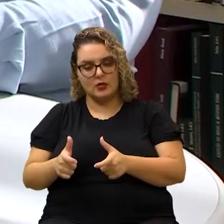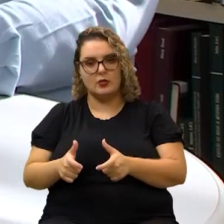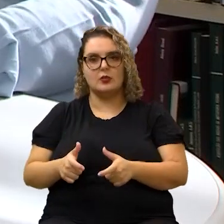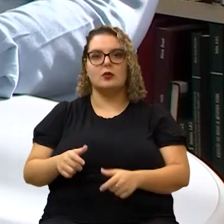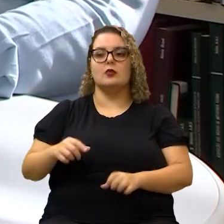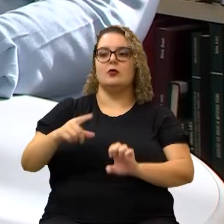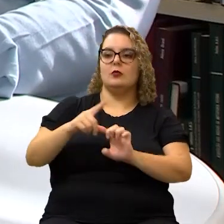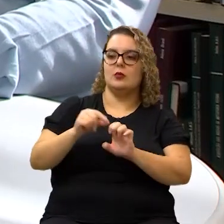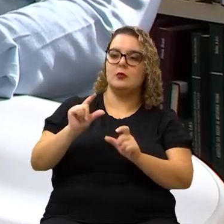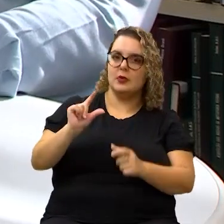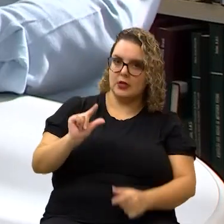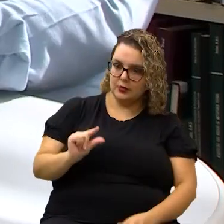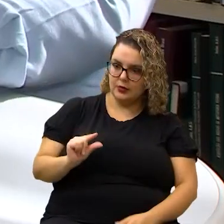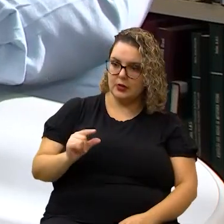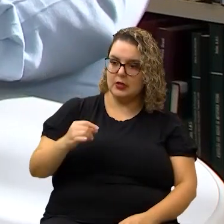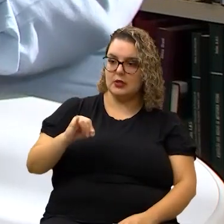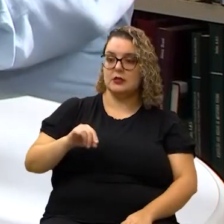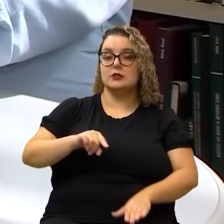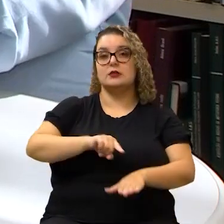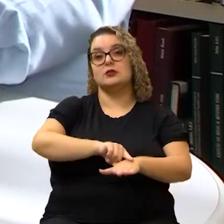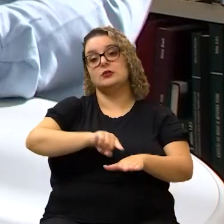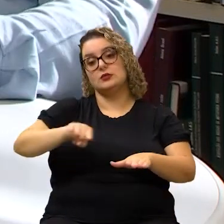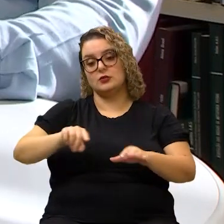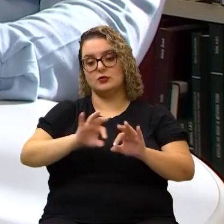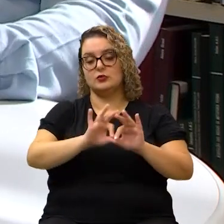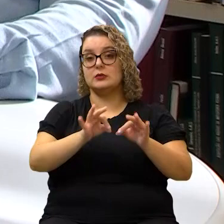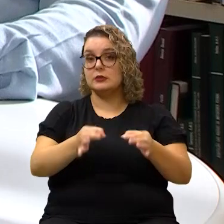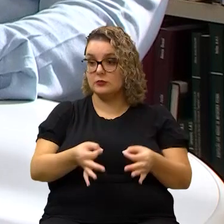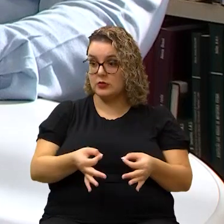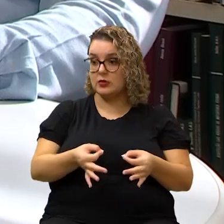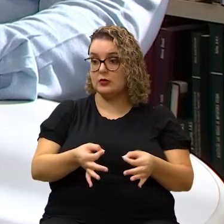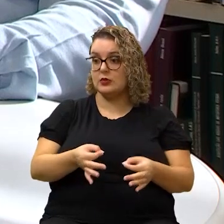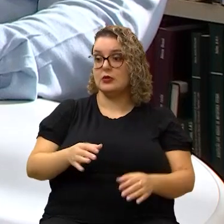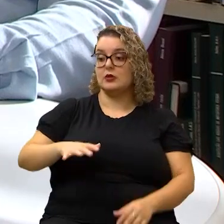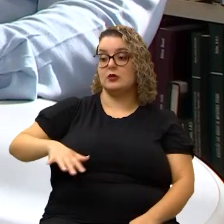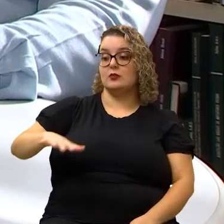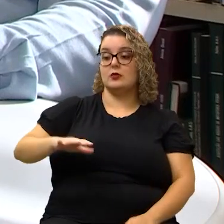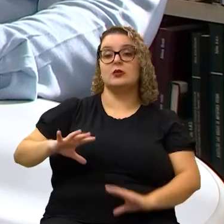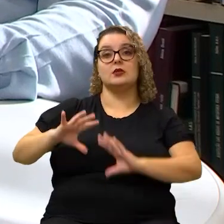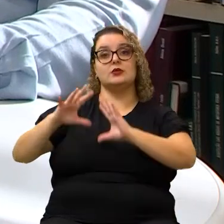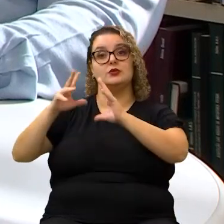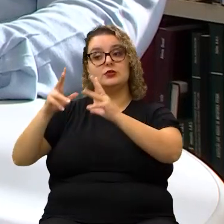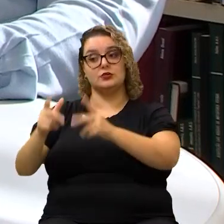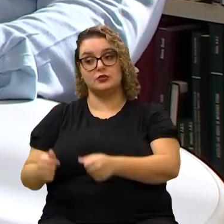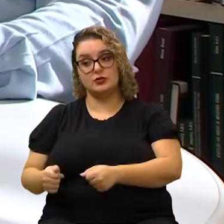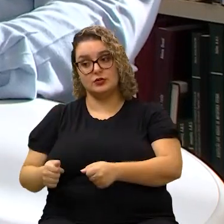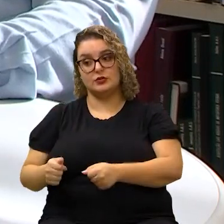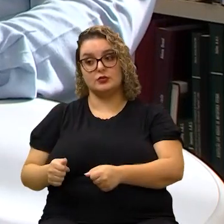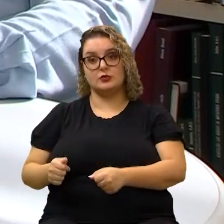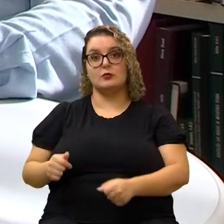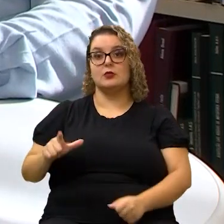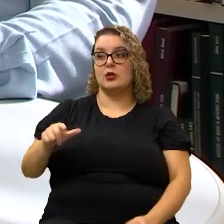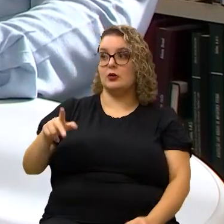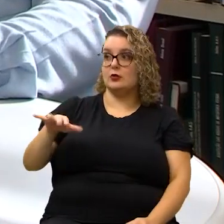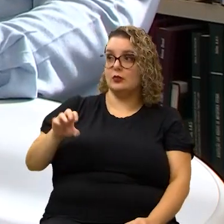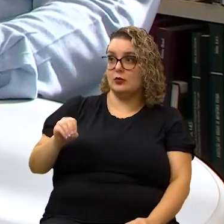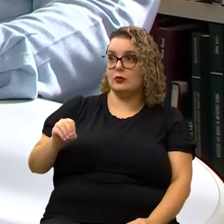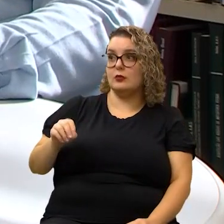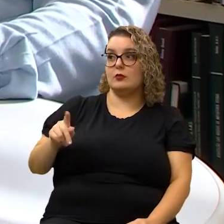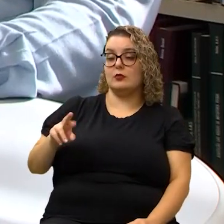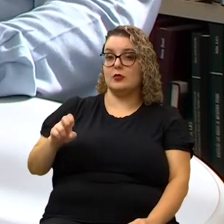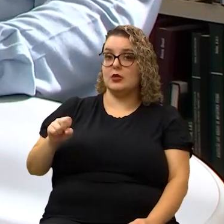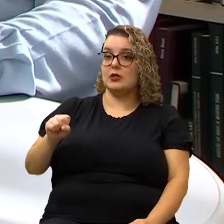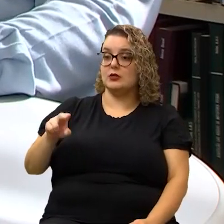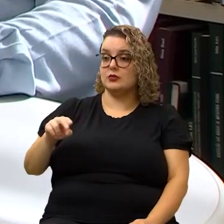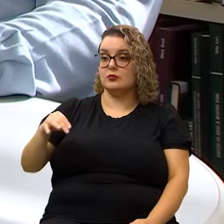porte, que ela seja uma microempresa, se ela for excluída do Simples, ela vai cair na categoria geral, já indo para lucro presumido, indo para